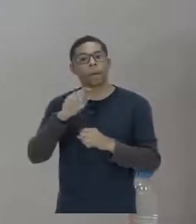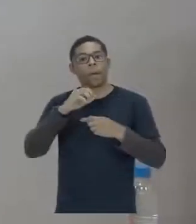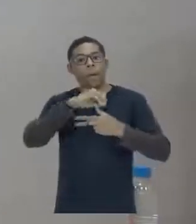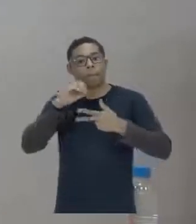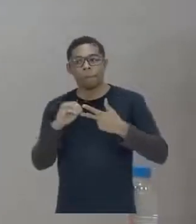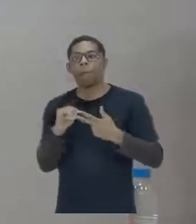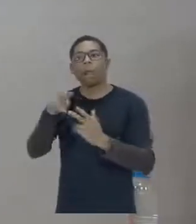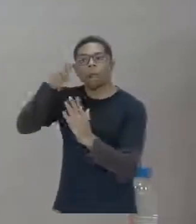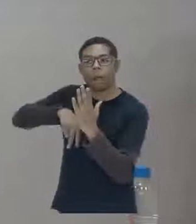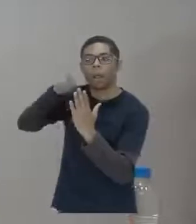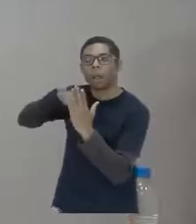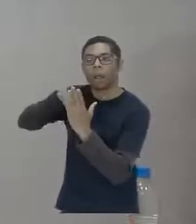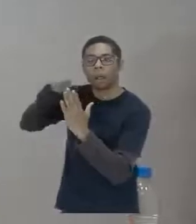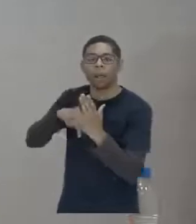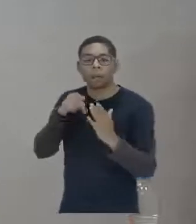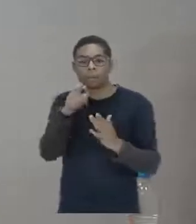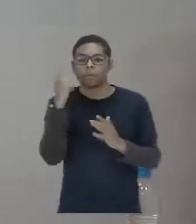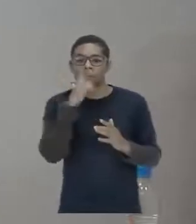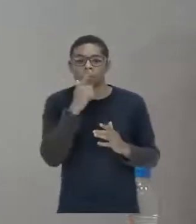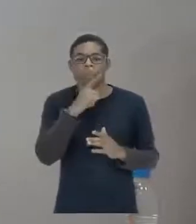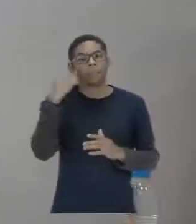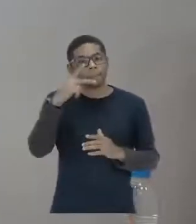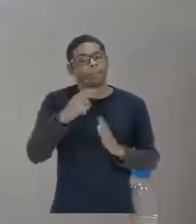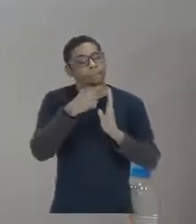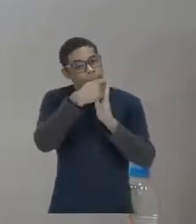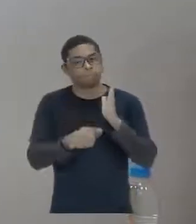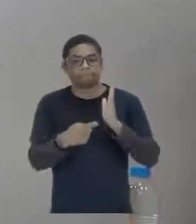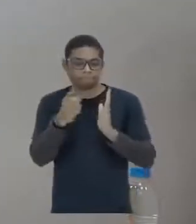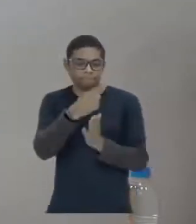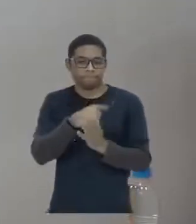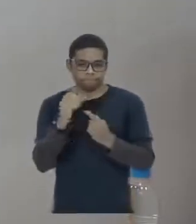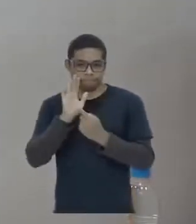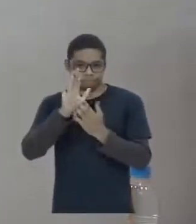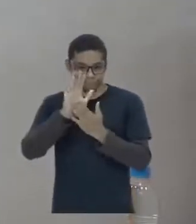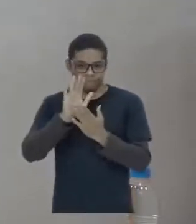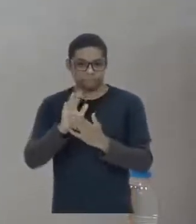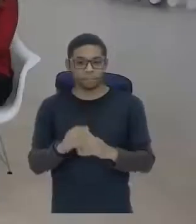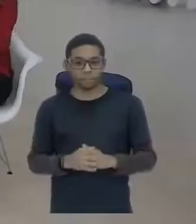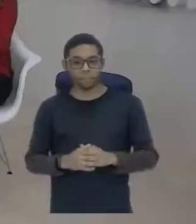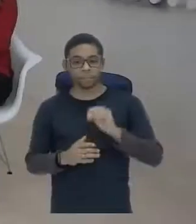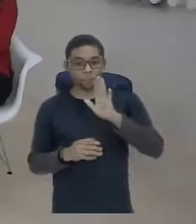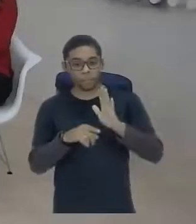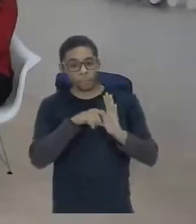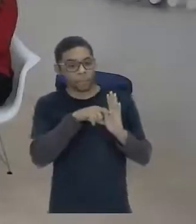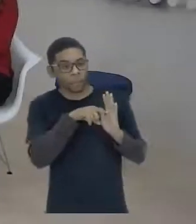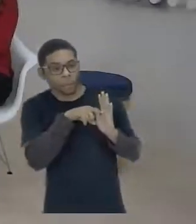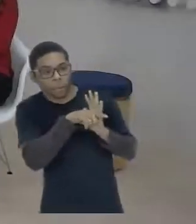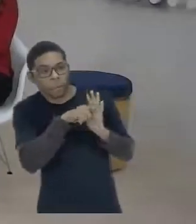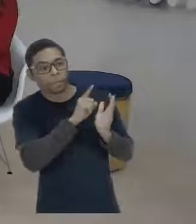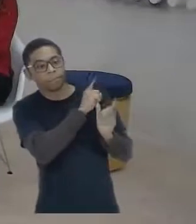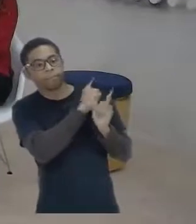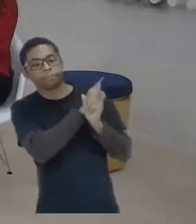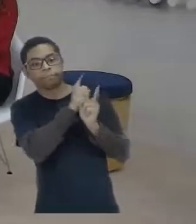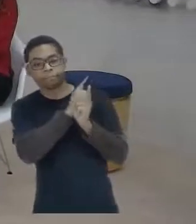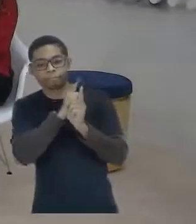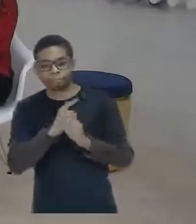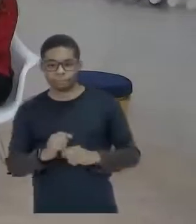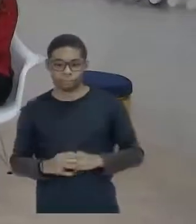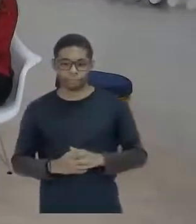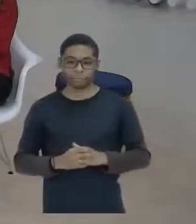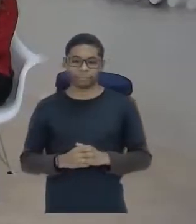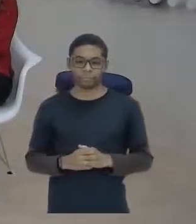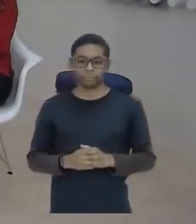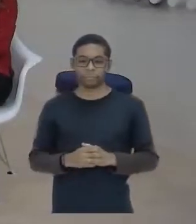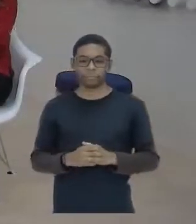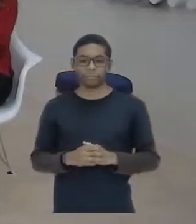leia várias delas e faça o seu texto com esse tema que nós propomos aqui. Acho que a pesquisa é a grande sacada aí para fazer uma boa redação, né? Exatamente,